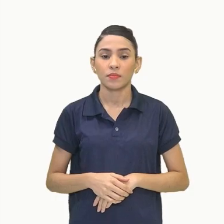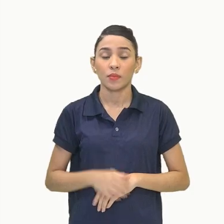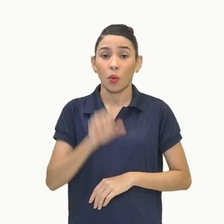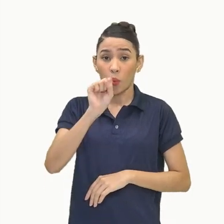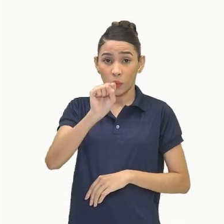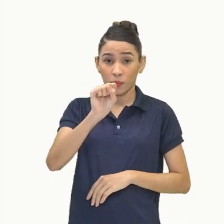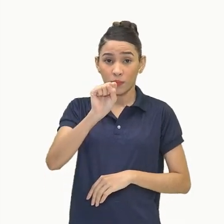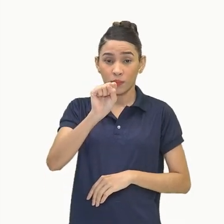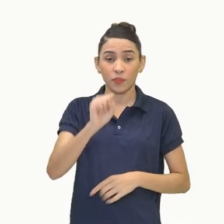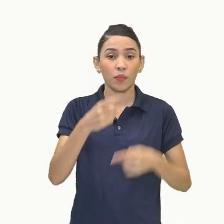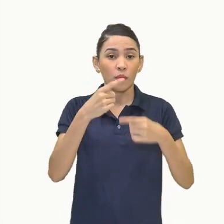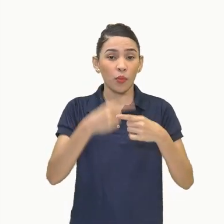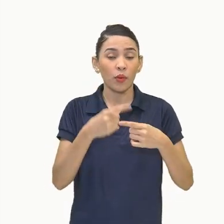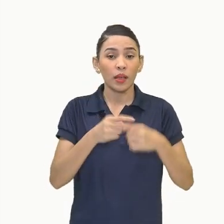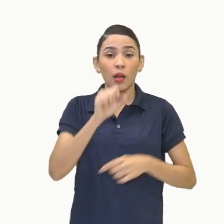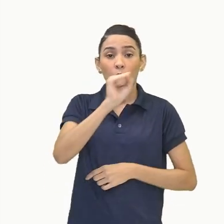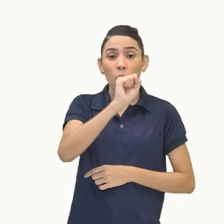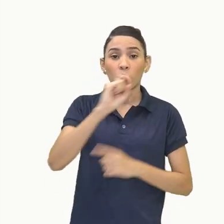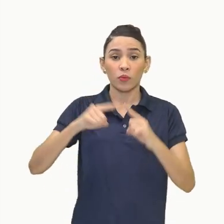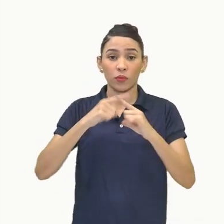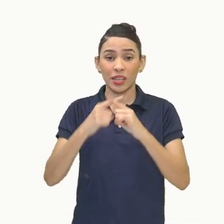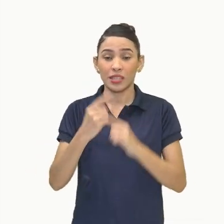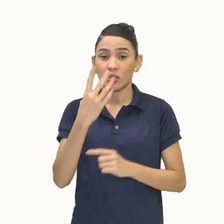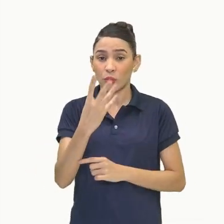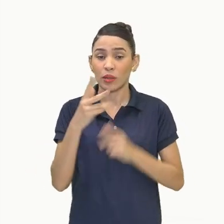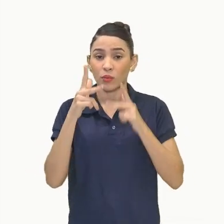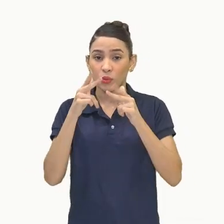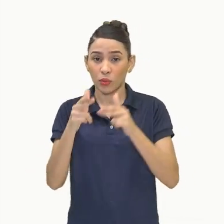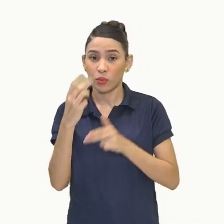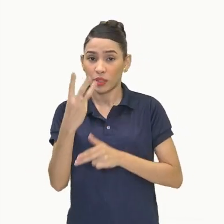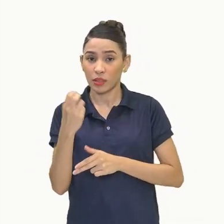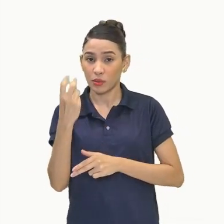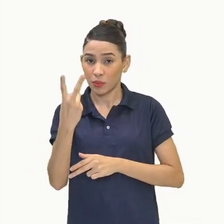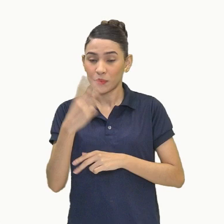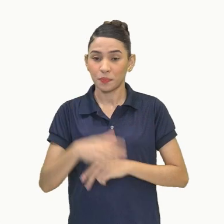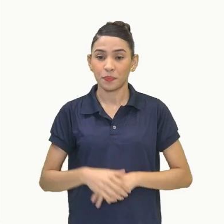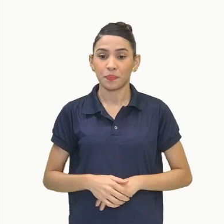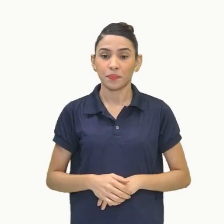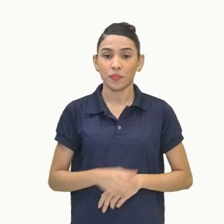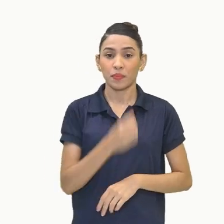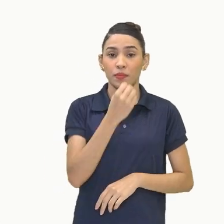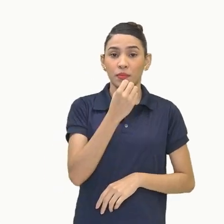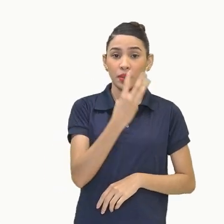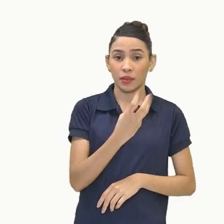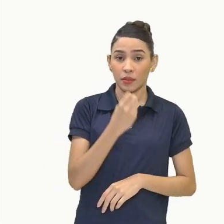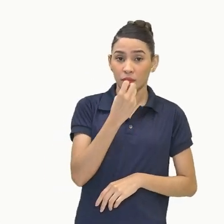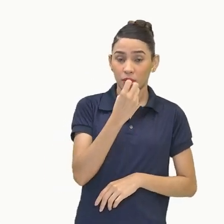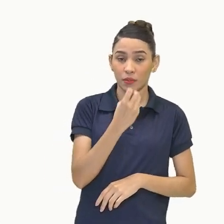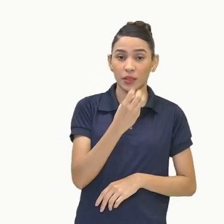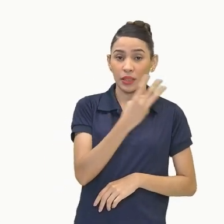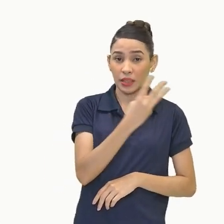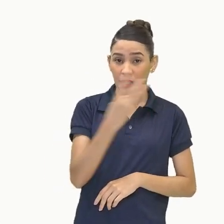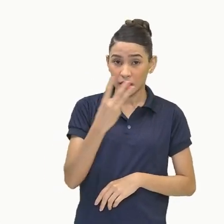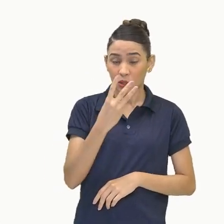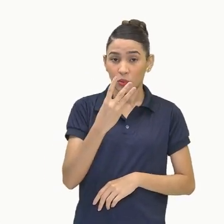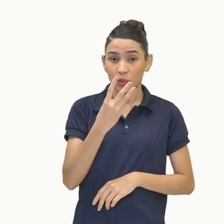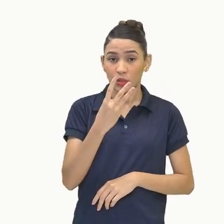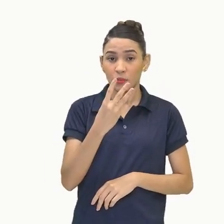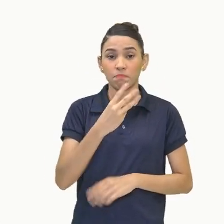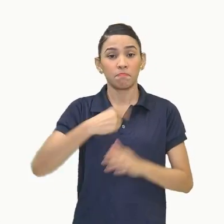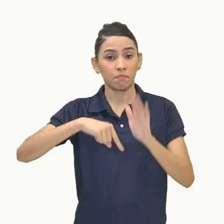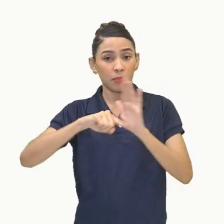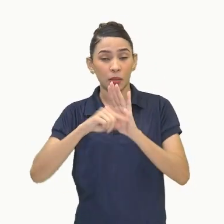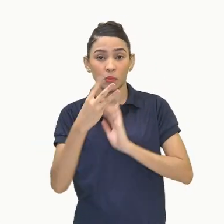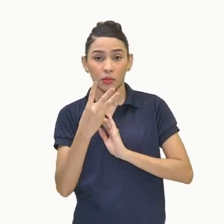8, porque 8 vezes 4 é 32. Então, 33 menos 32,